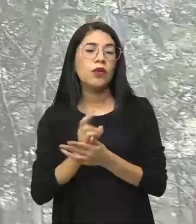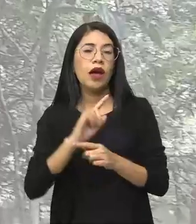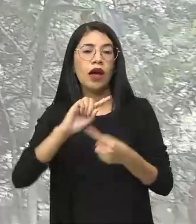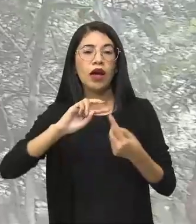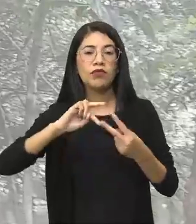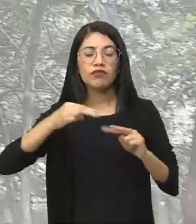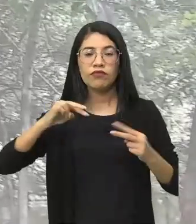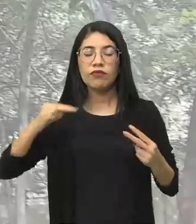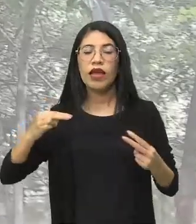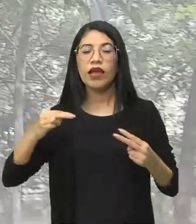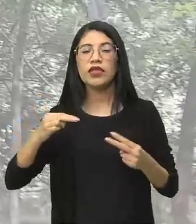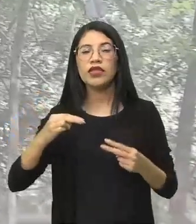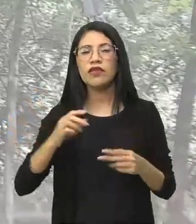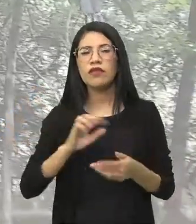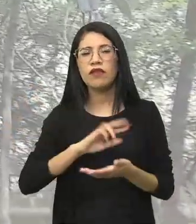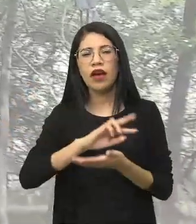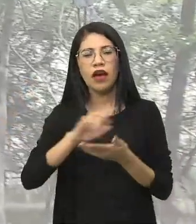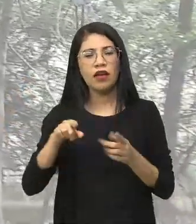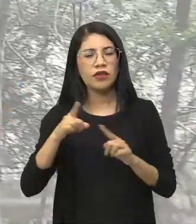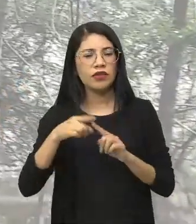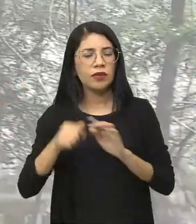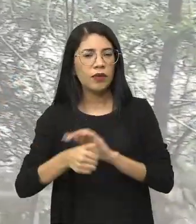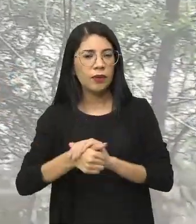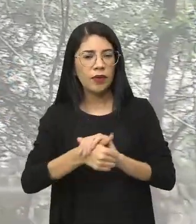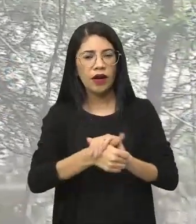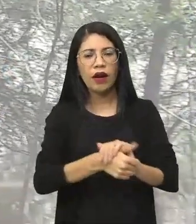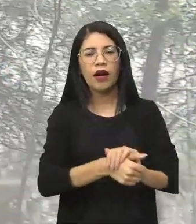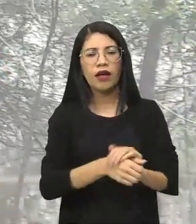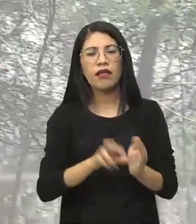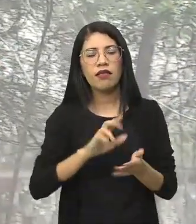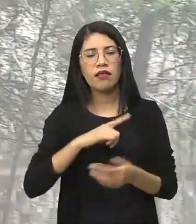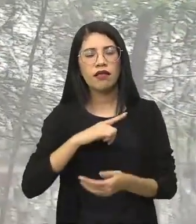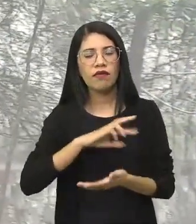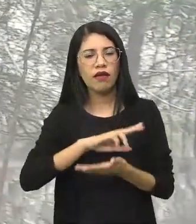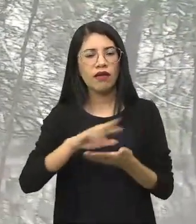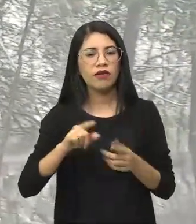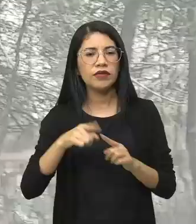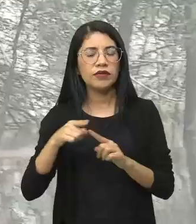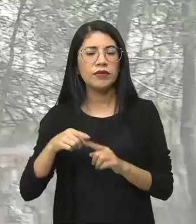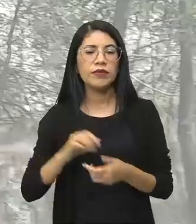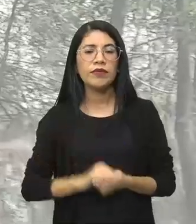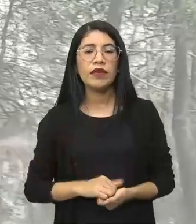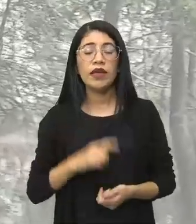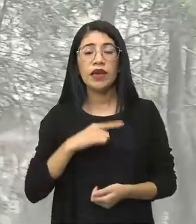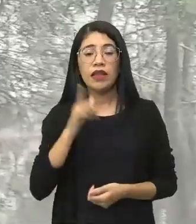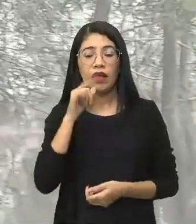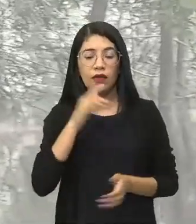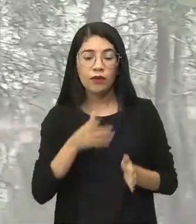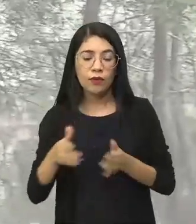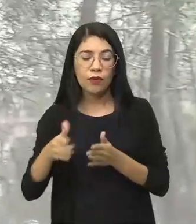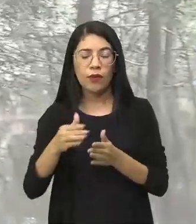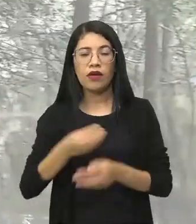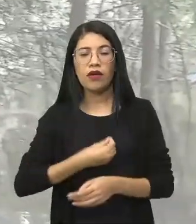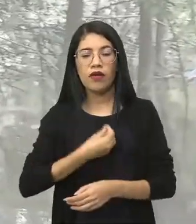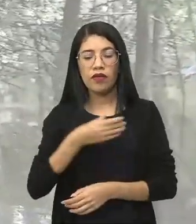outras espécies de quelônios, como Iaçá e Tracajá, presentes em rios e lagos da